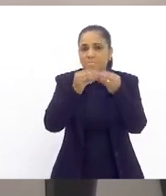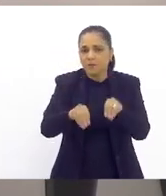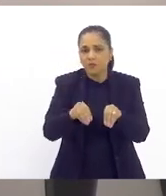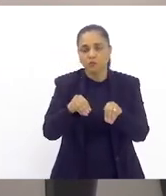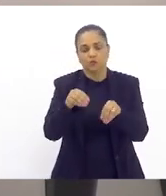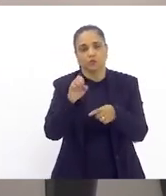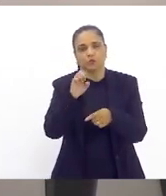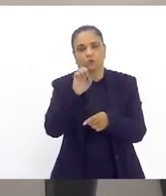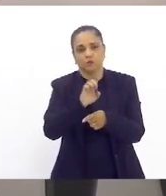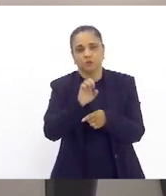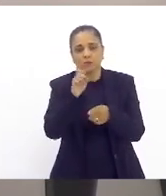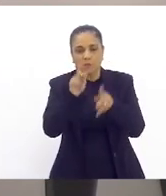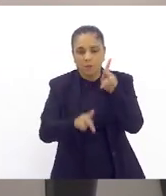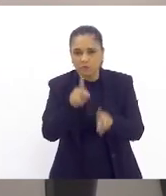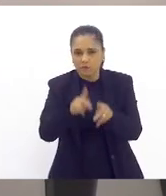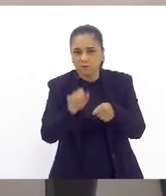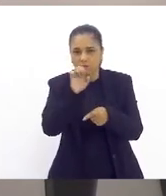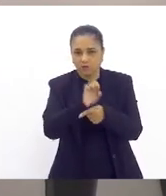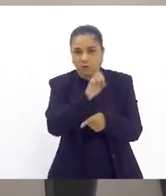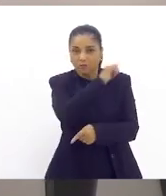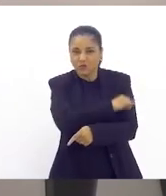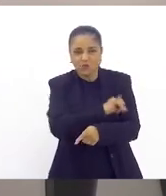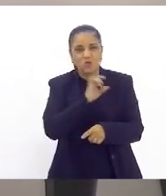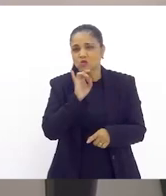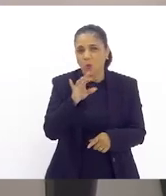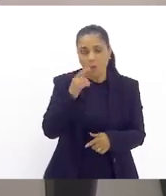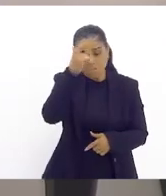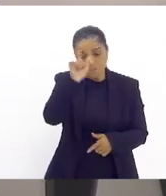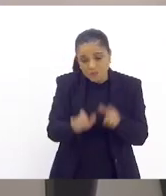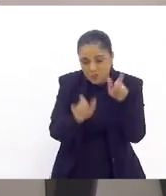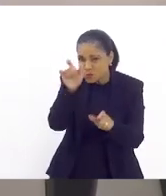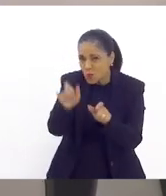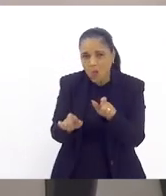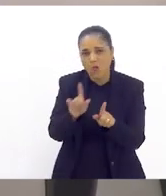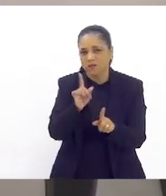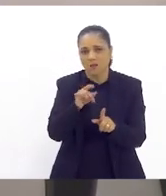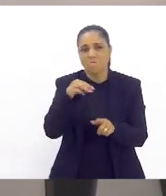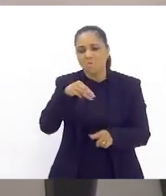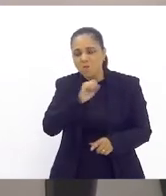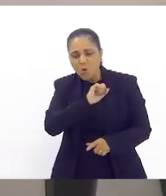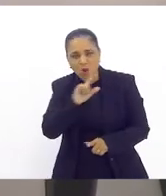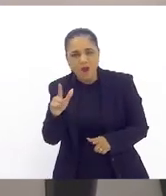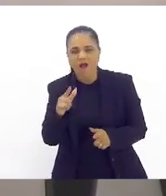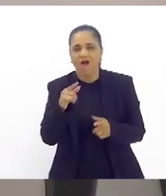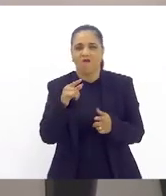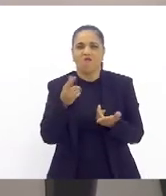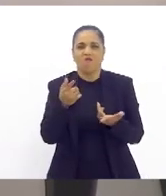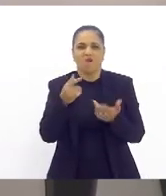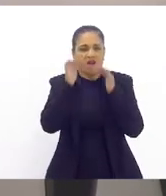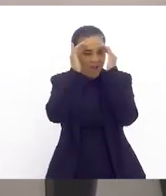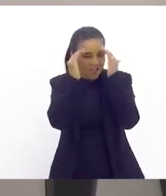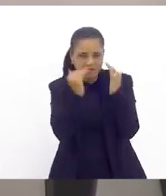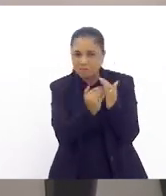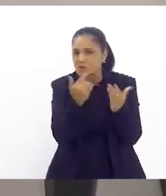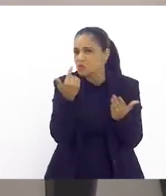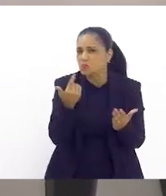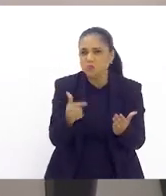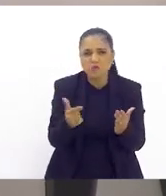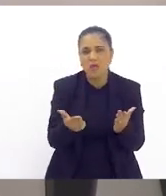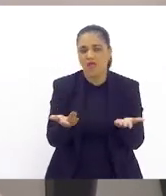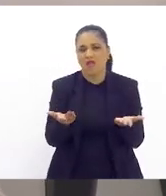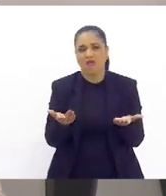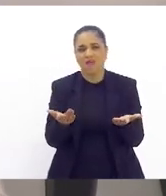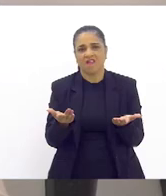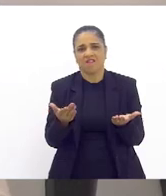porque não é só dano pessoal é dando moral é um desrespeito que chega ao nível das pessoas